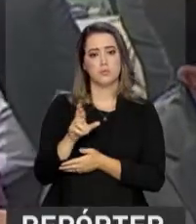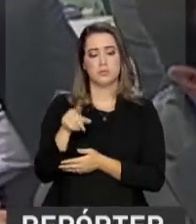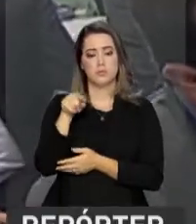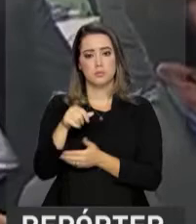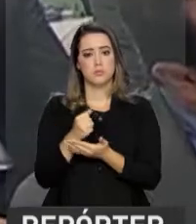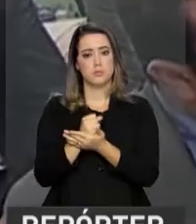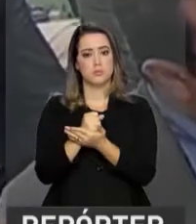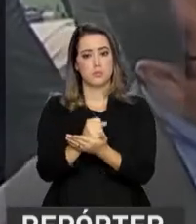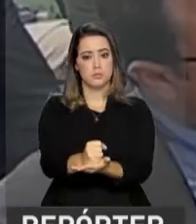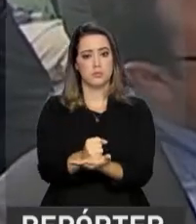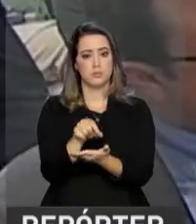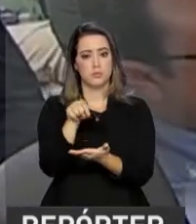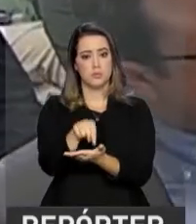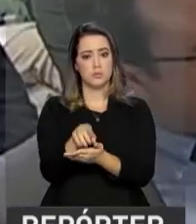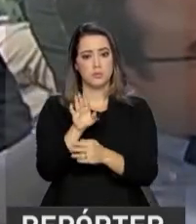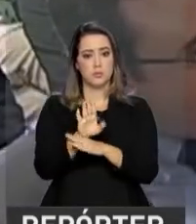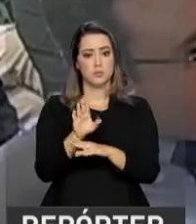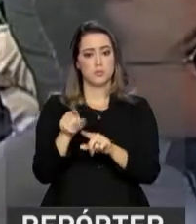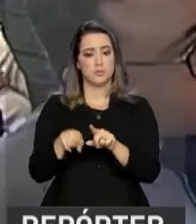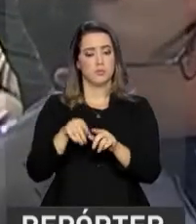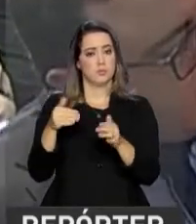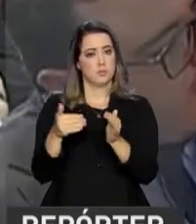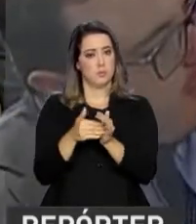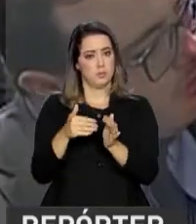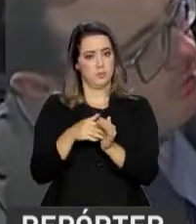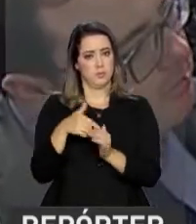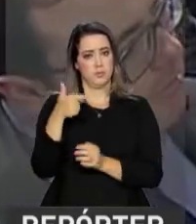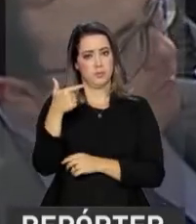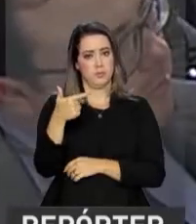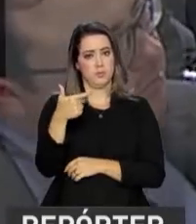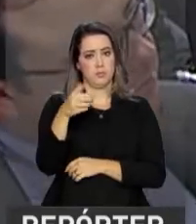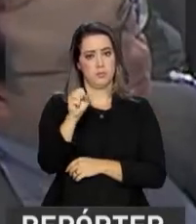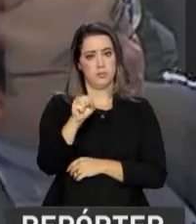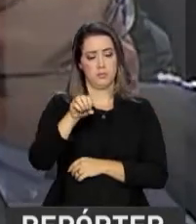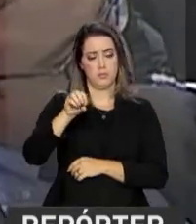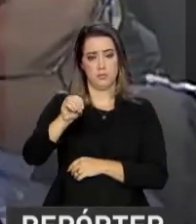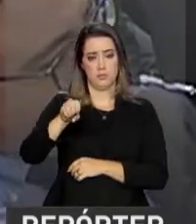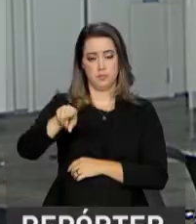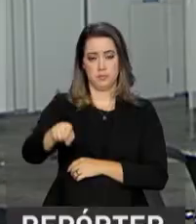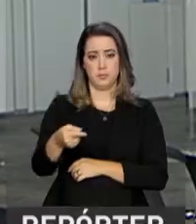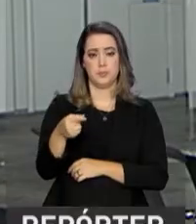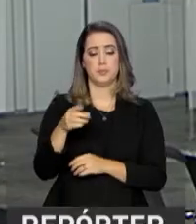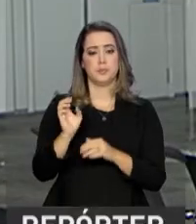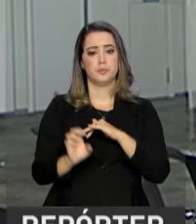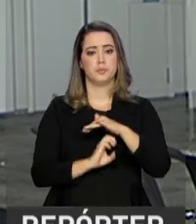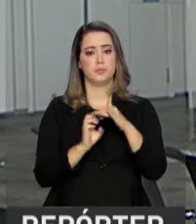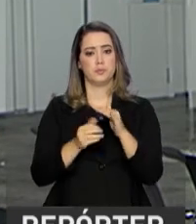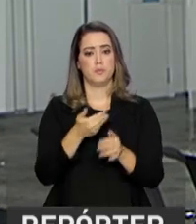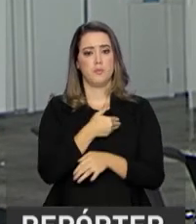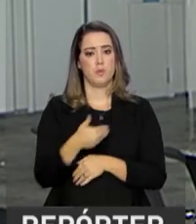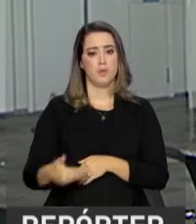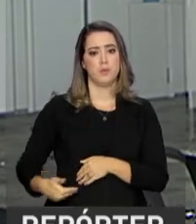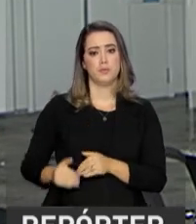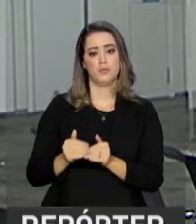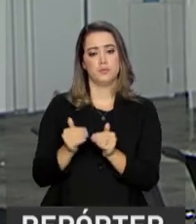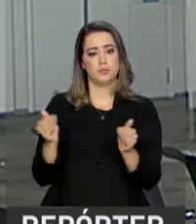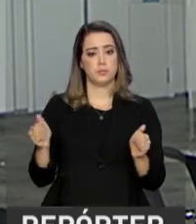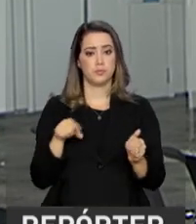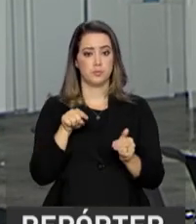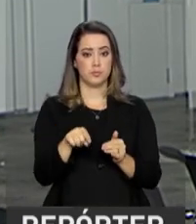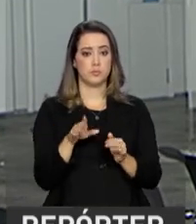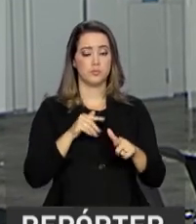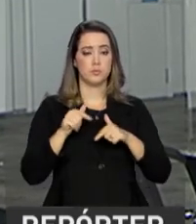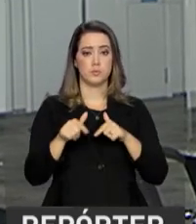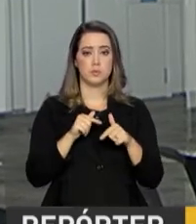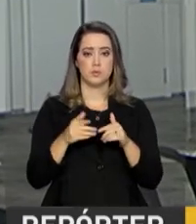estar disponível para beneficiar até 280 mil empresas o governo quer ampliar ainda mais o